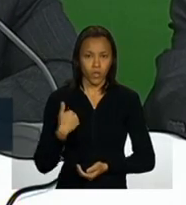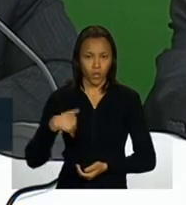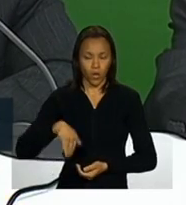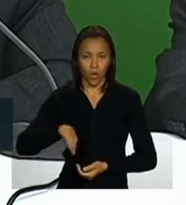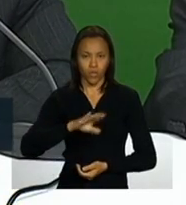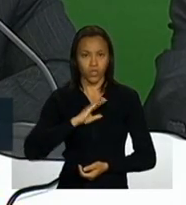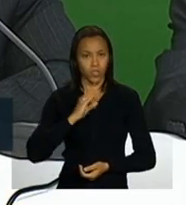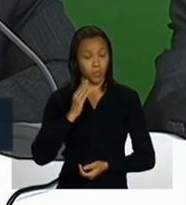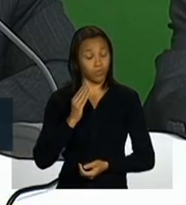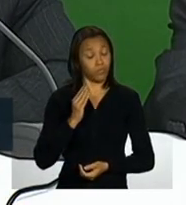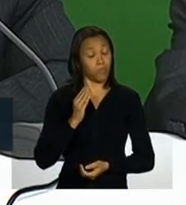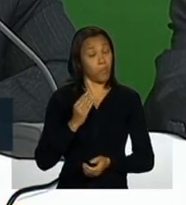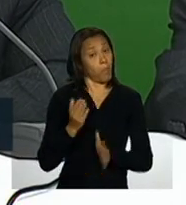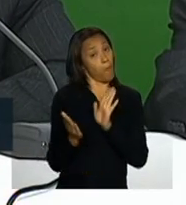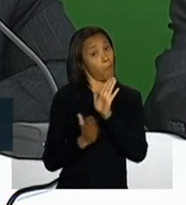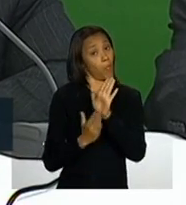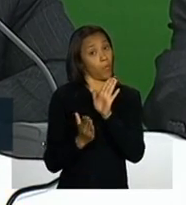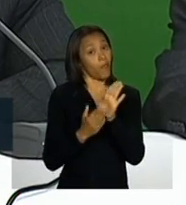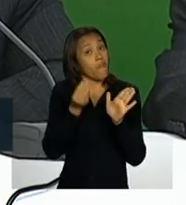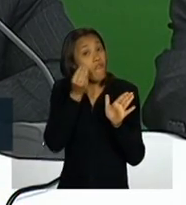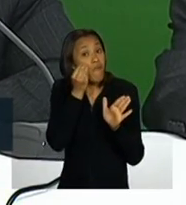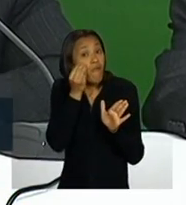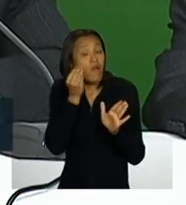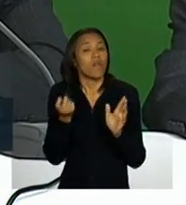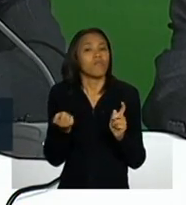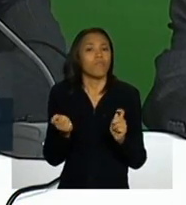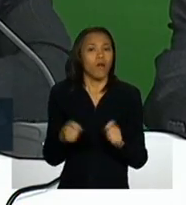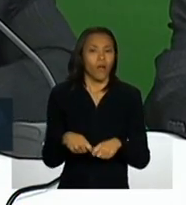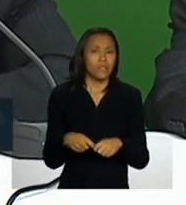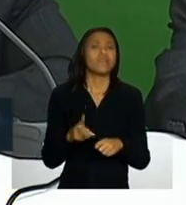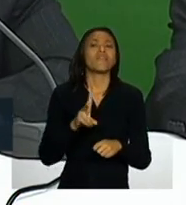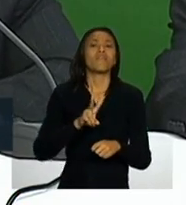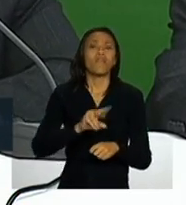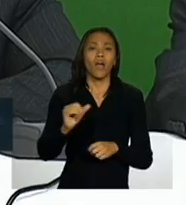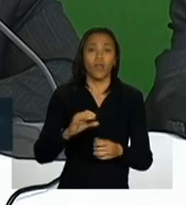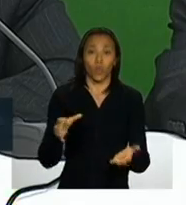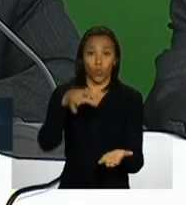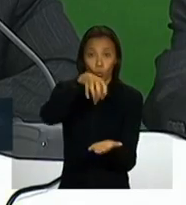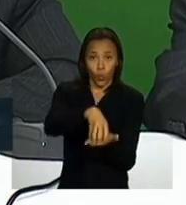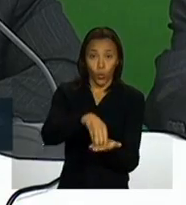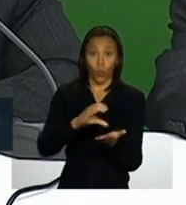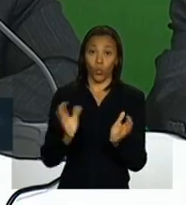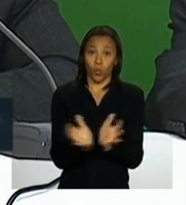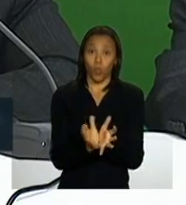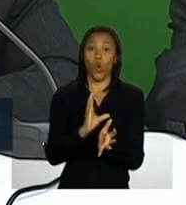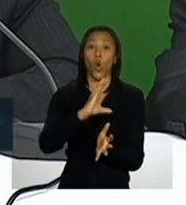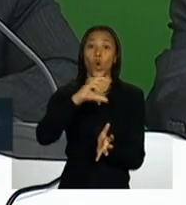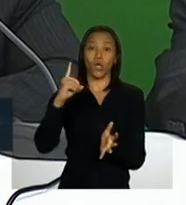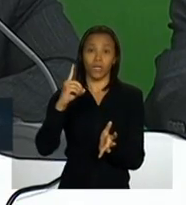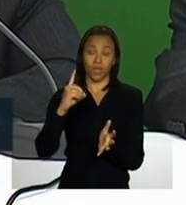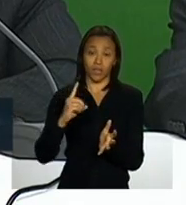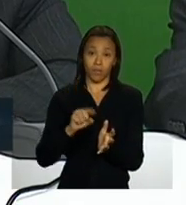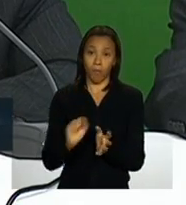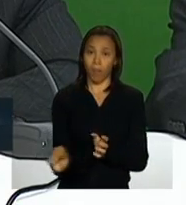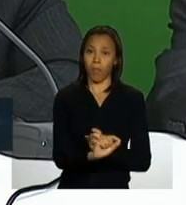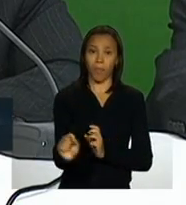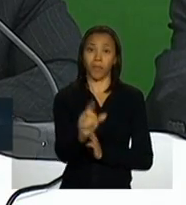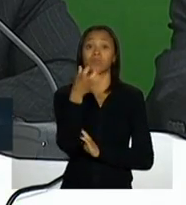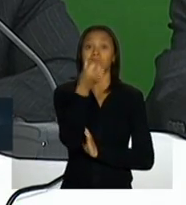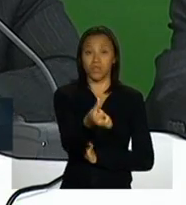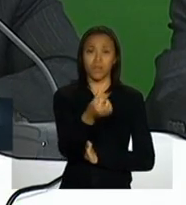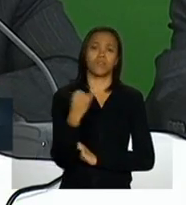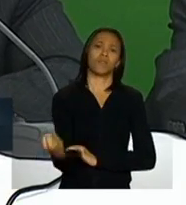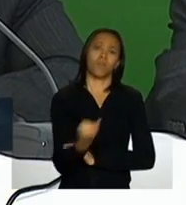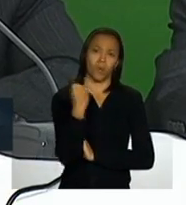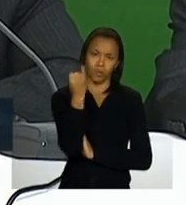Nós estamos propondo ao Conaportos, que vai coordenar todos esses anuentes. São 6 anuentes importantes